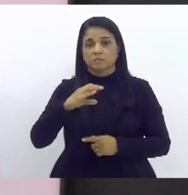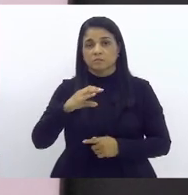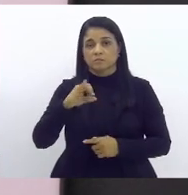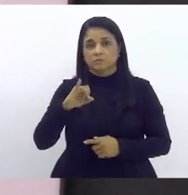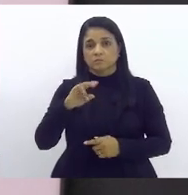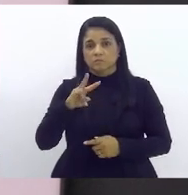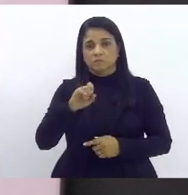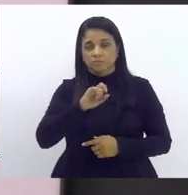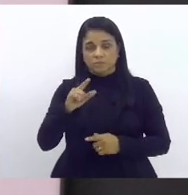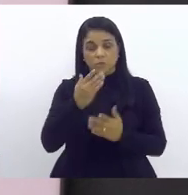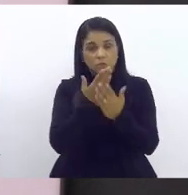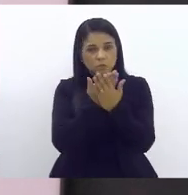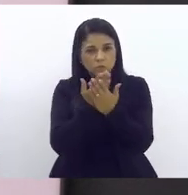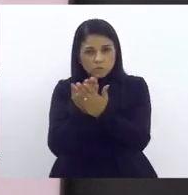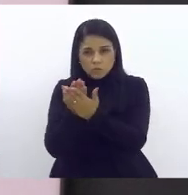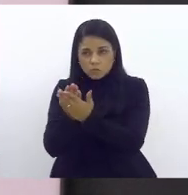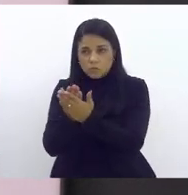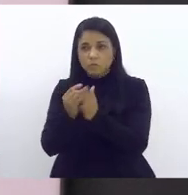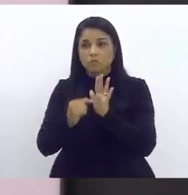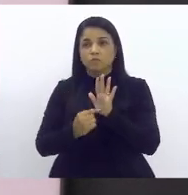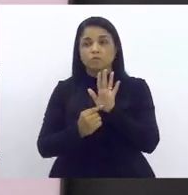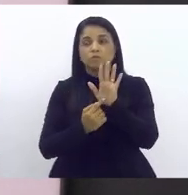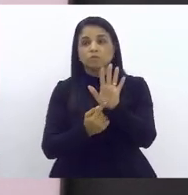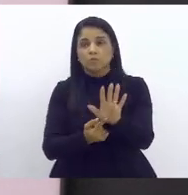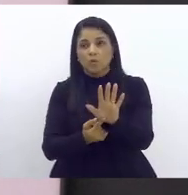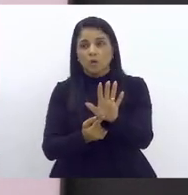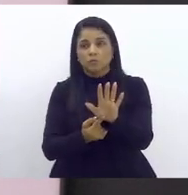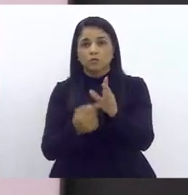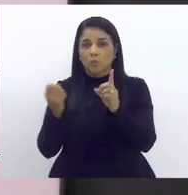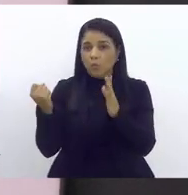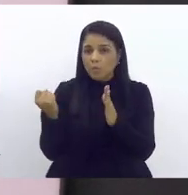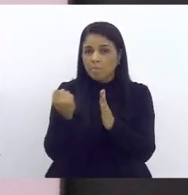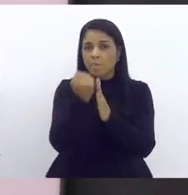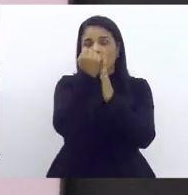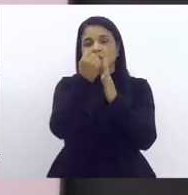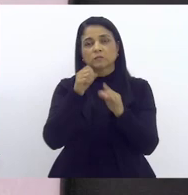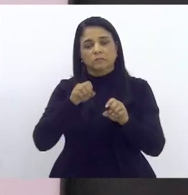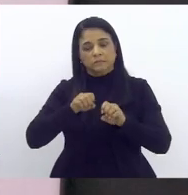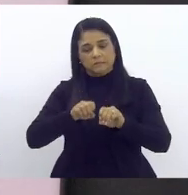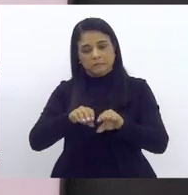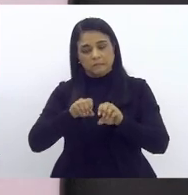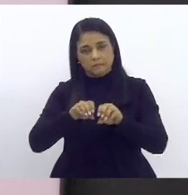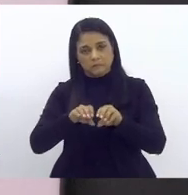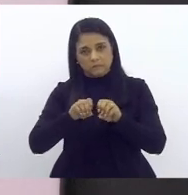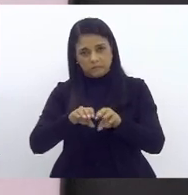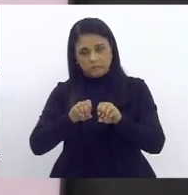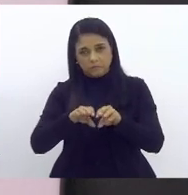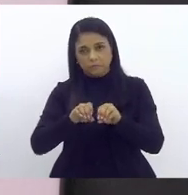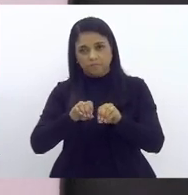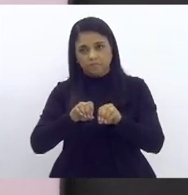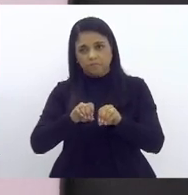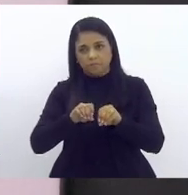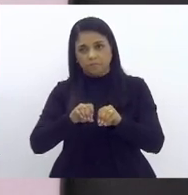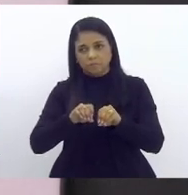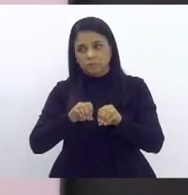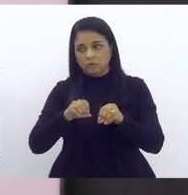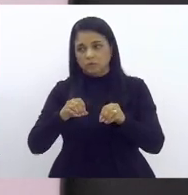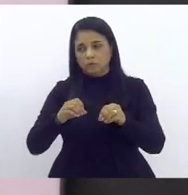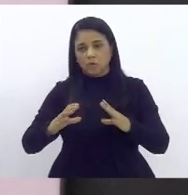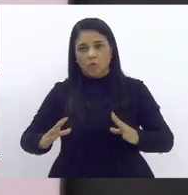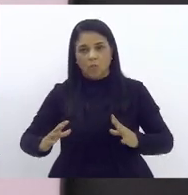fizeram um estudo onde mostra o impacto na educação do